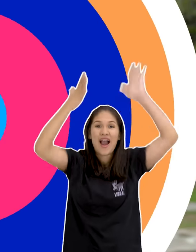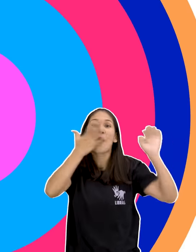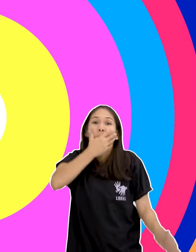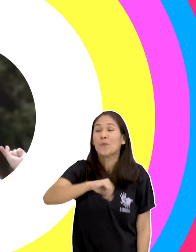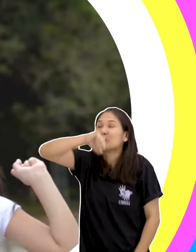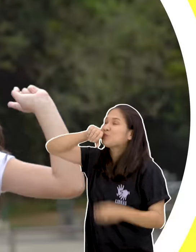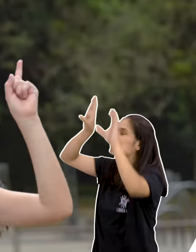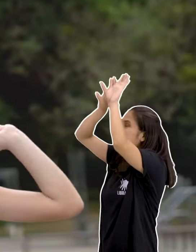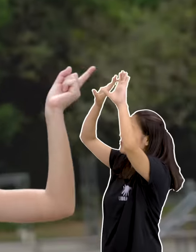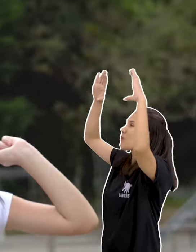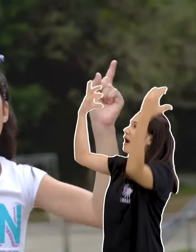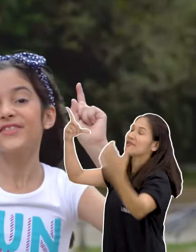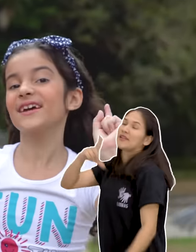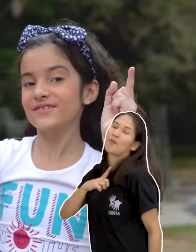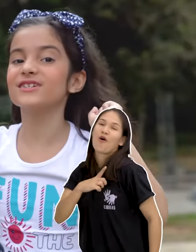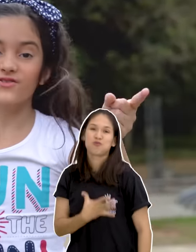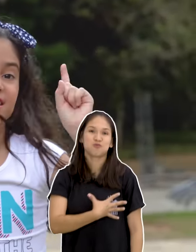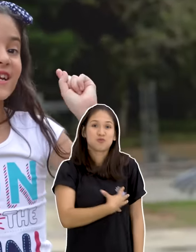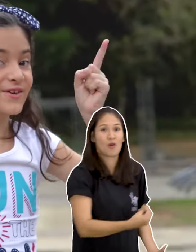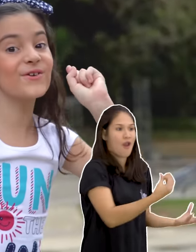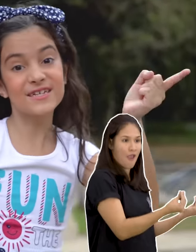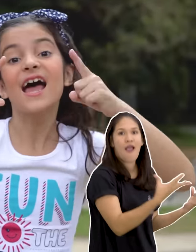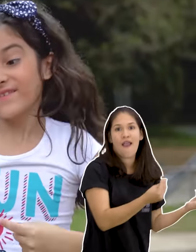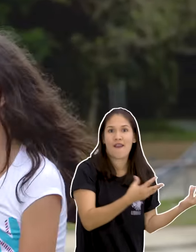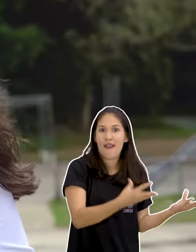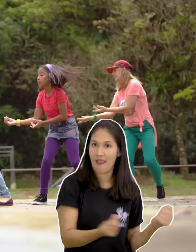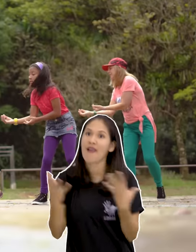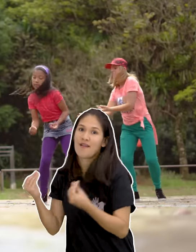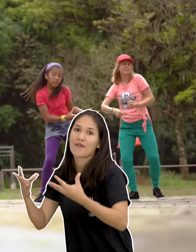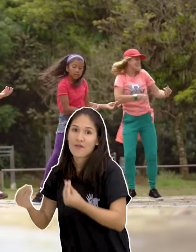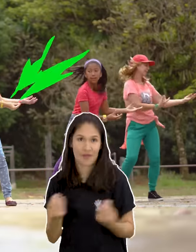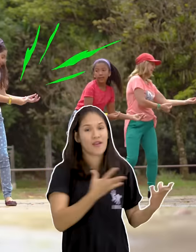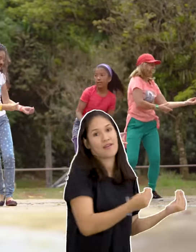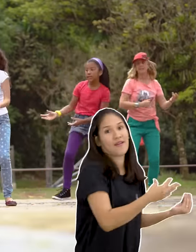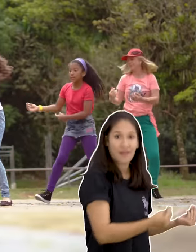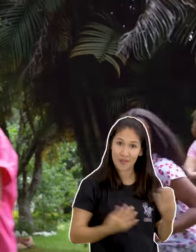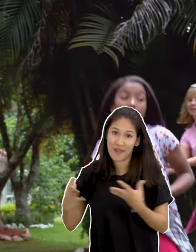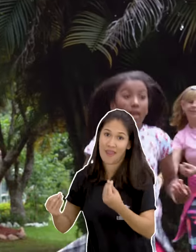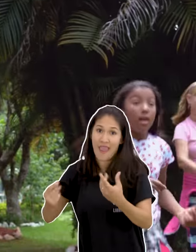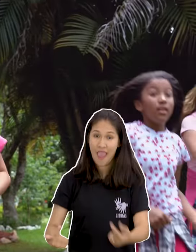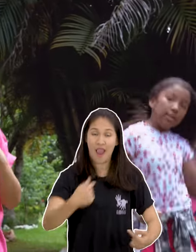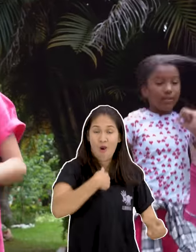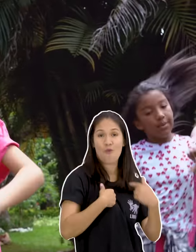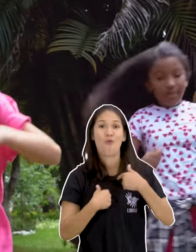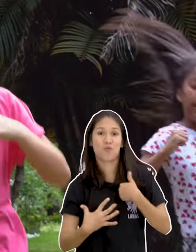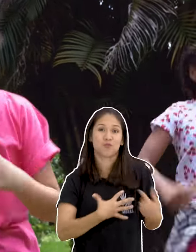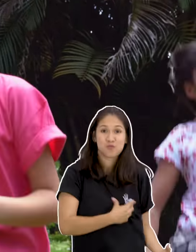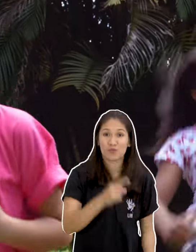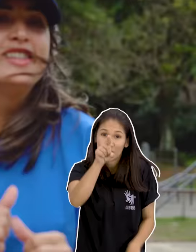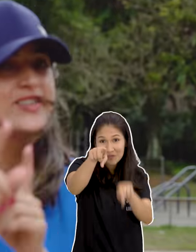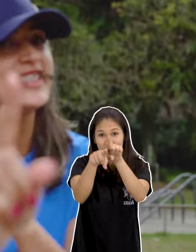esquerdo! Papai do céu tem muitos filhos. Muitos filhos ele tem. Eu sou